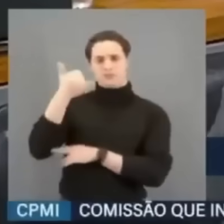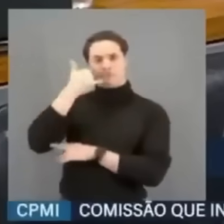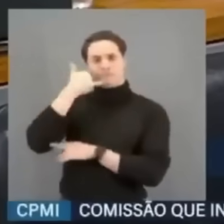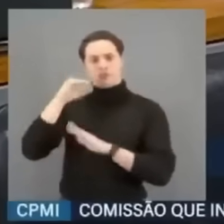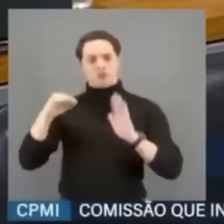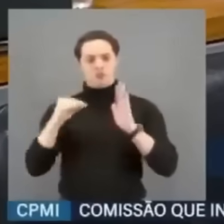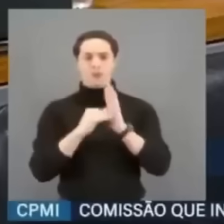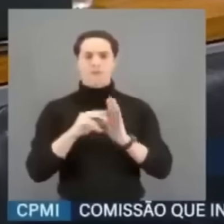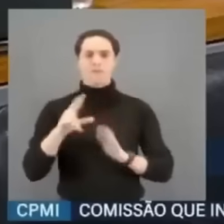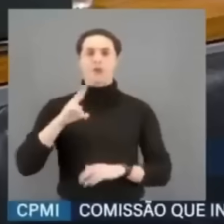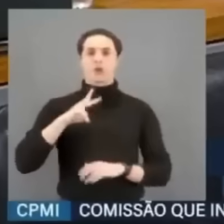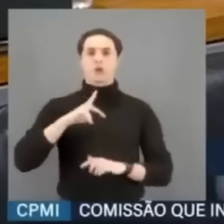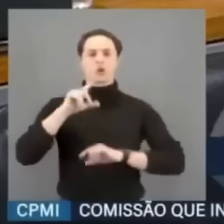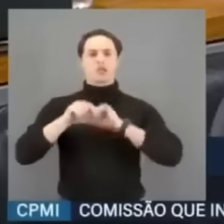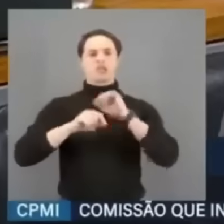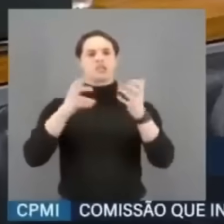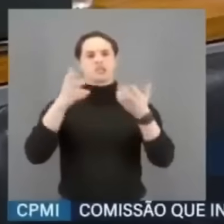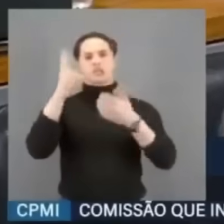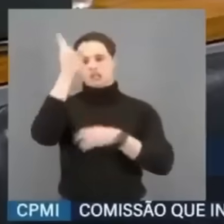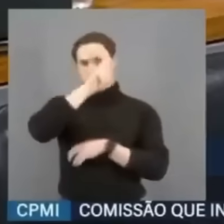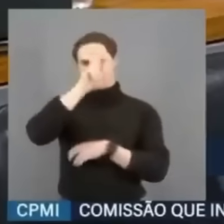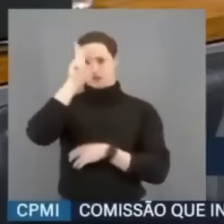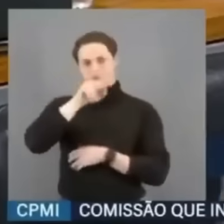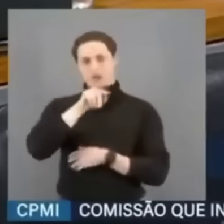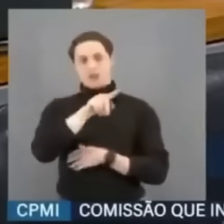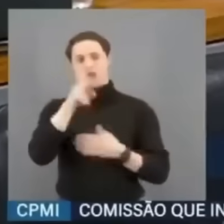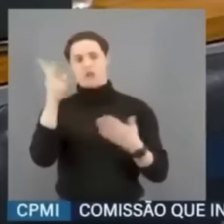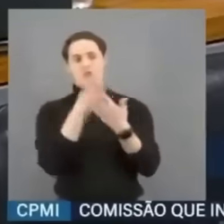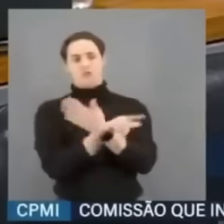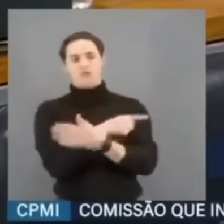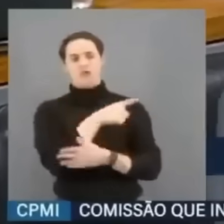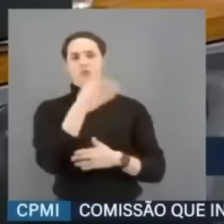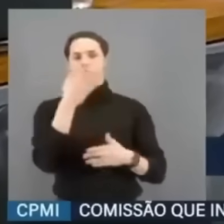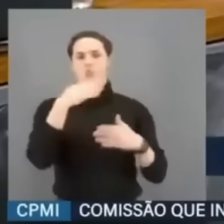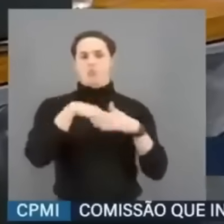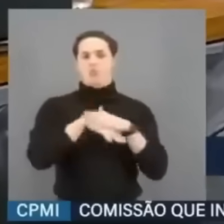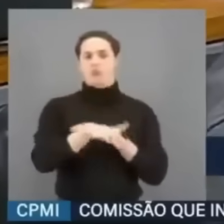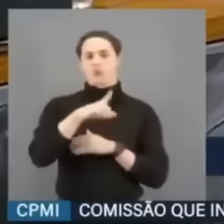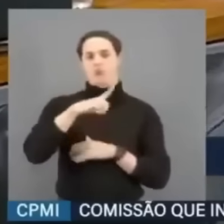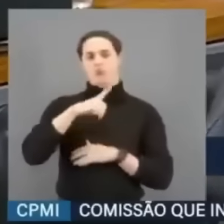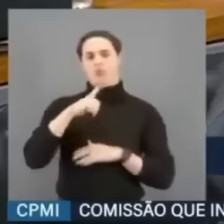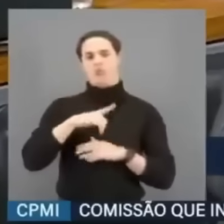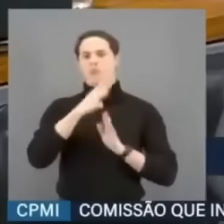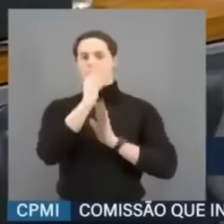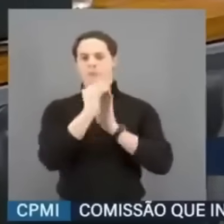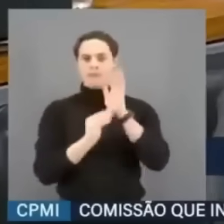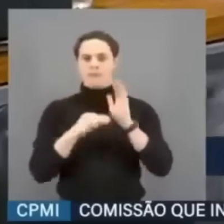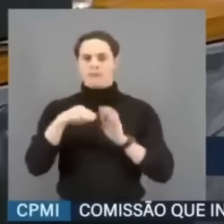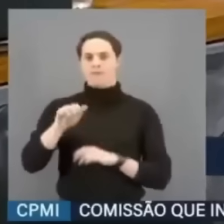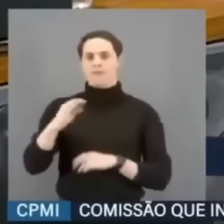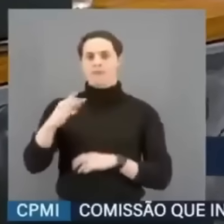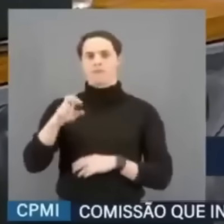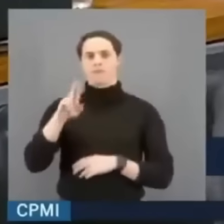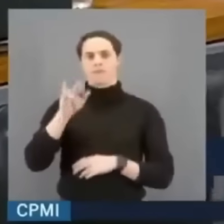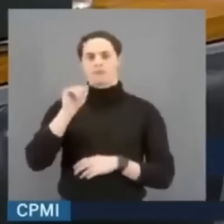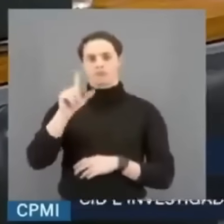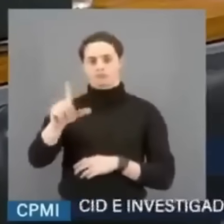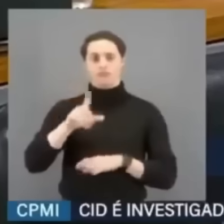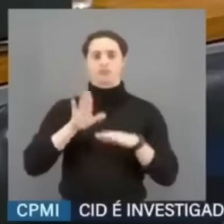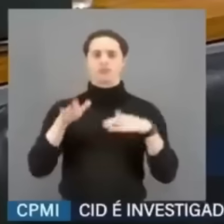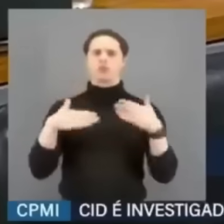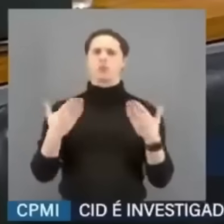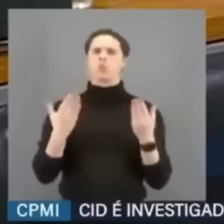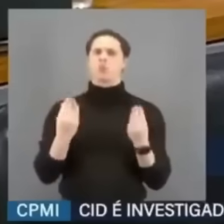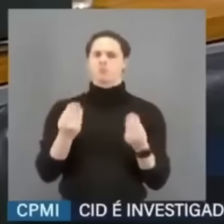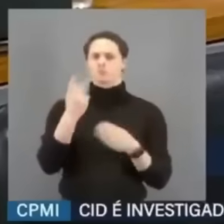nosso pessoal algo que a gente quer lembrar. Foi lá que o senhor guardou este material com esta folha que tampou o nome. Ora,